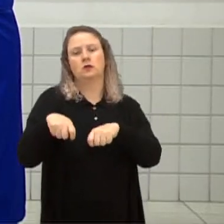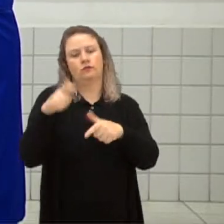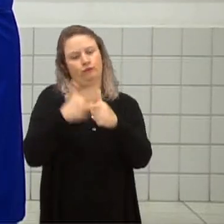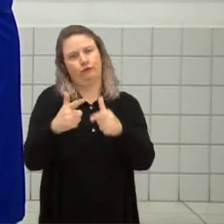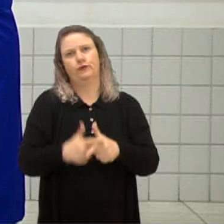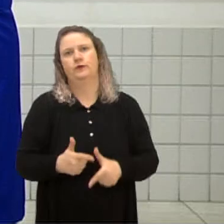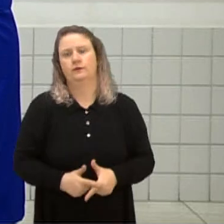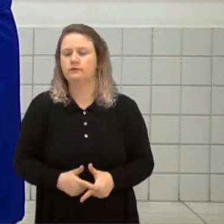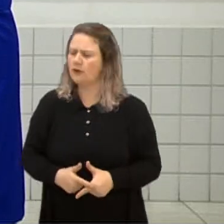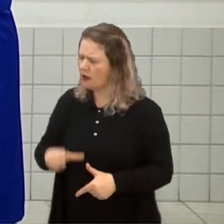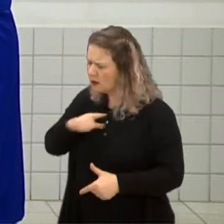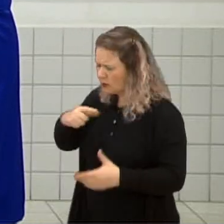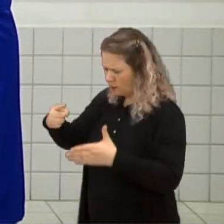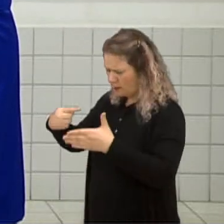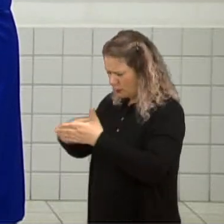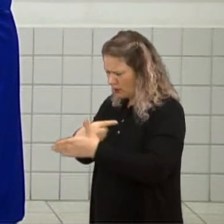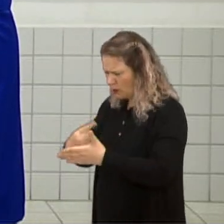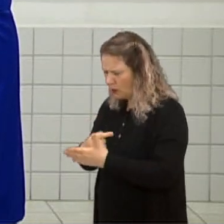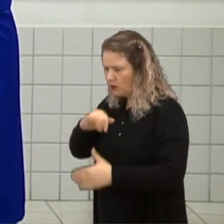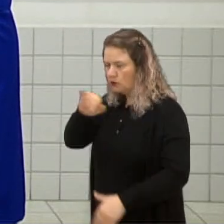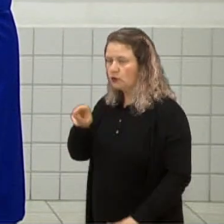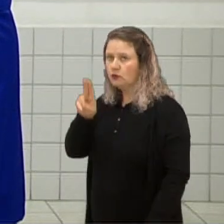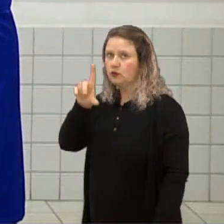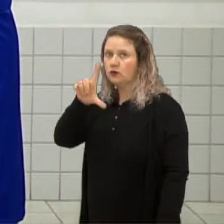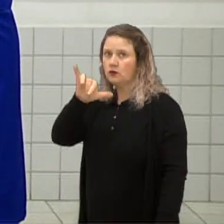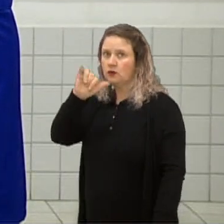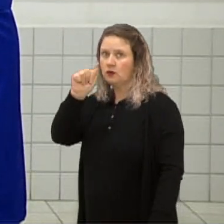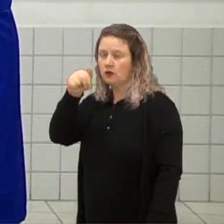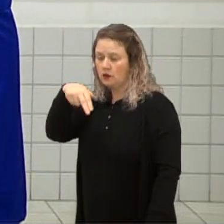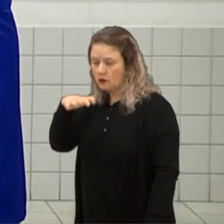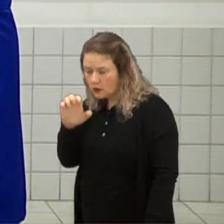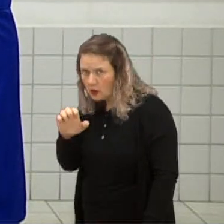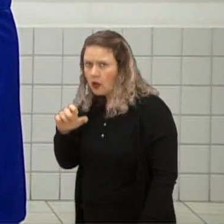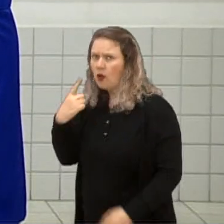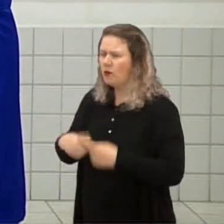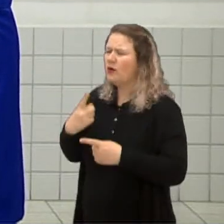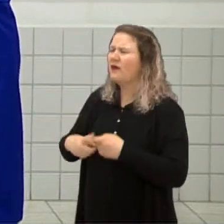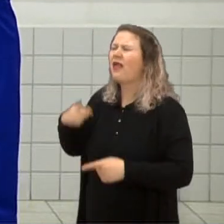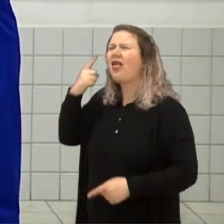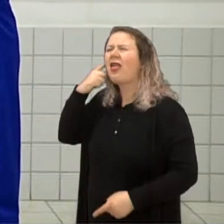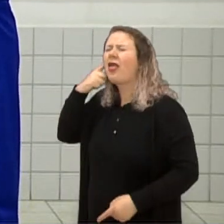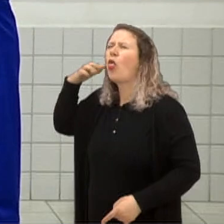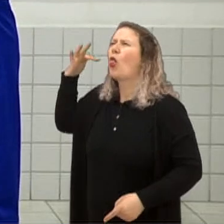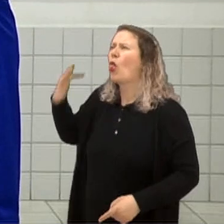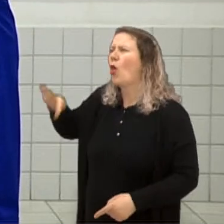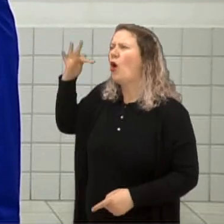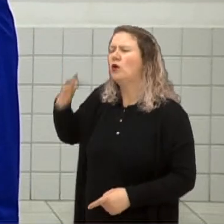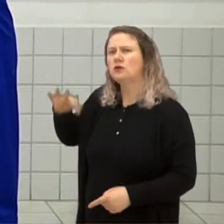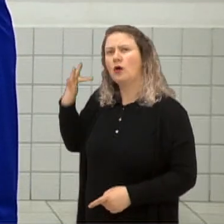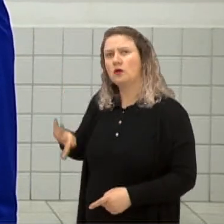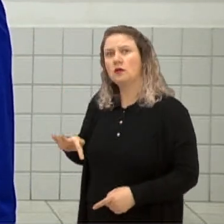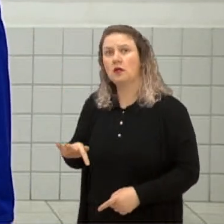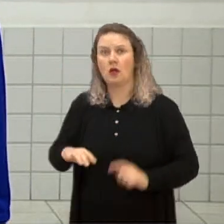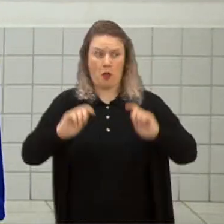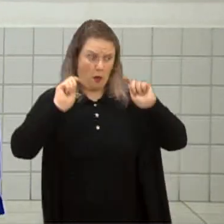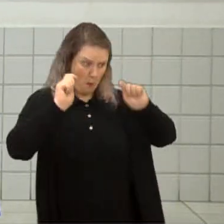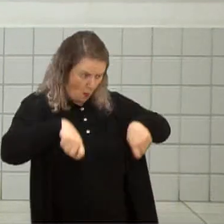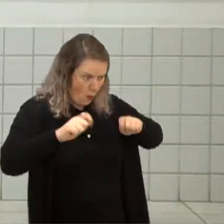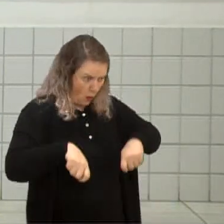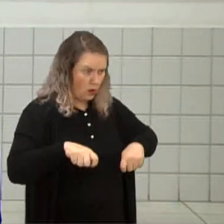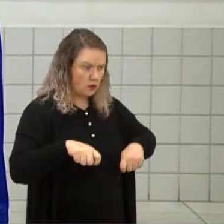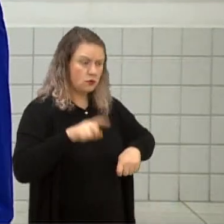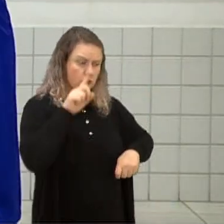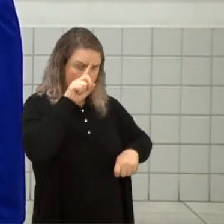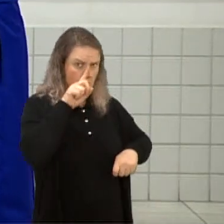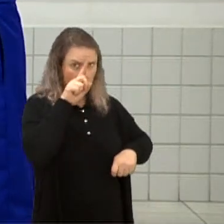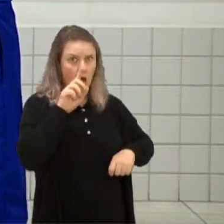aqui, ó. Juliane Barbosa Mangueirinha, do Colégio Misael, perguntou por que nosso ouvido dói. Pode ser, inclusive, por conta disso, né? Pode. Entrar